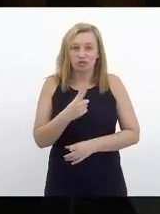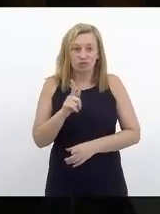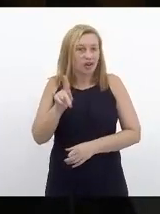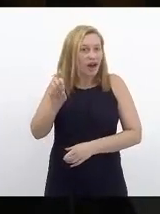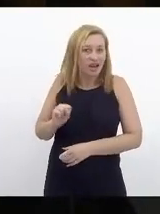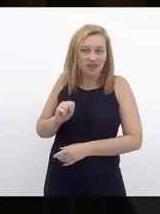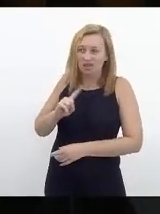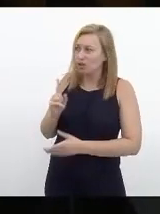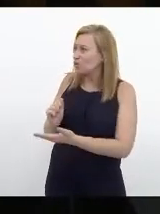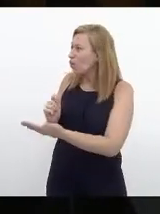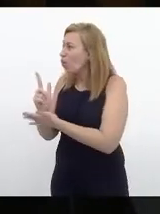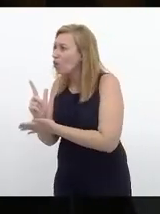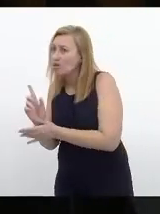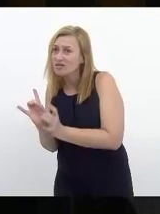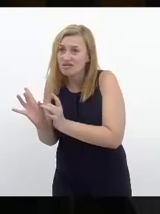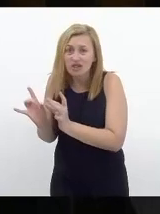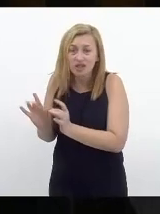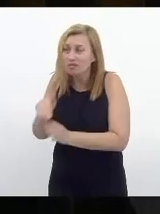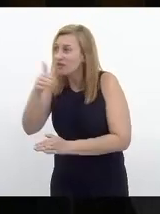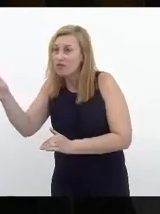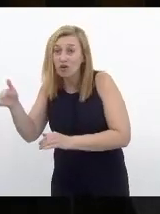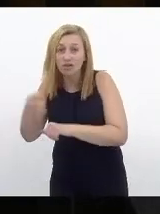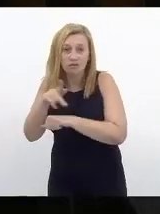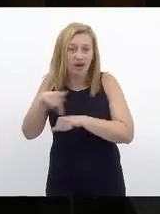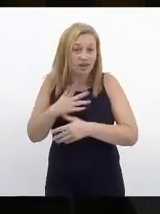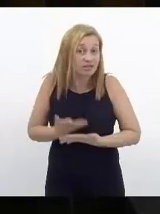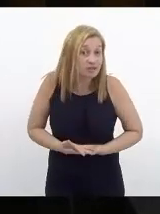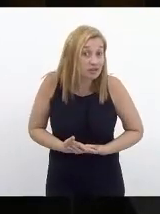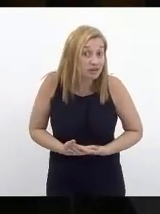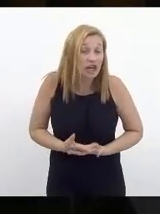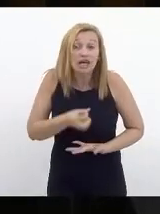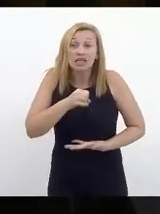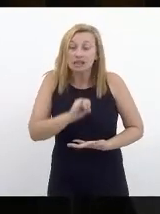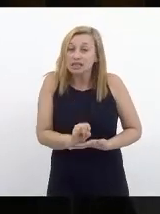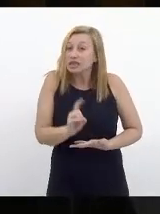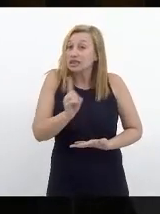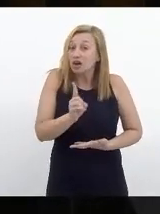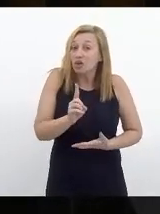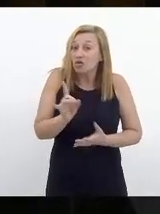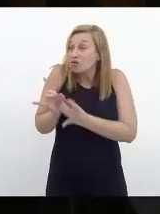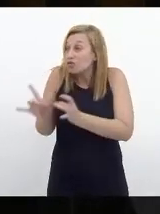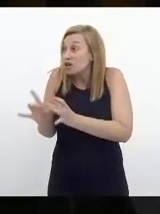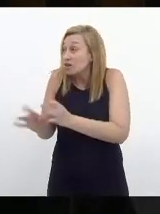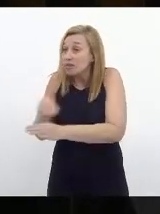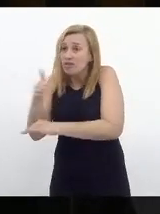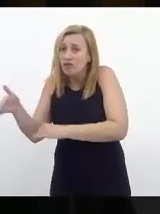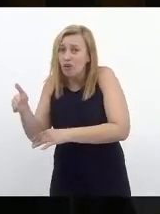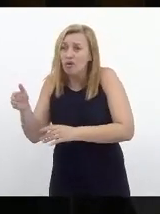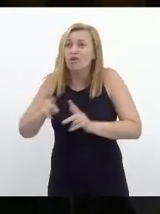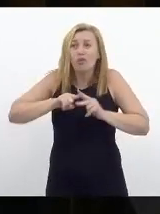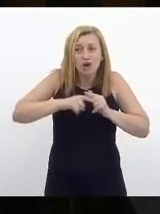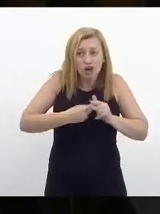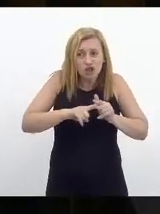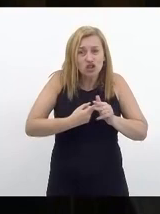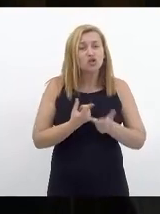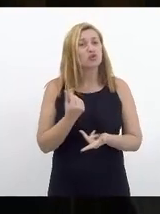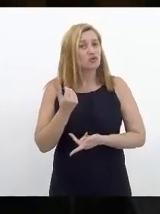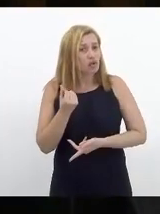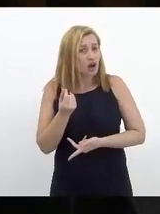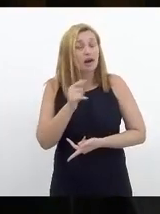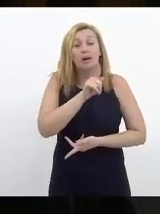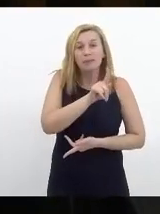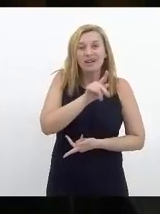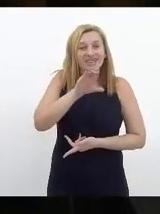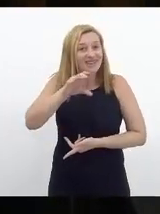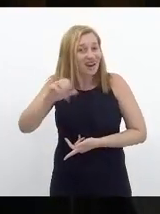não compra nem vende o gás para o exterior. Se não é commodity, tem que corrigir o preço pelo